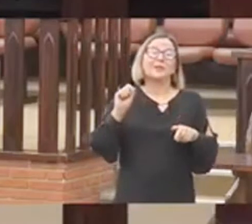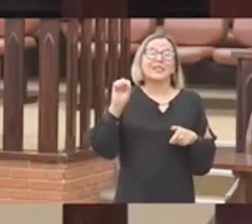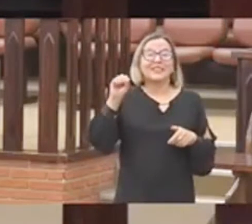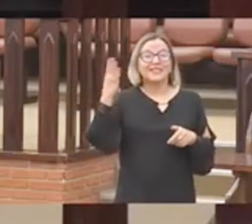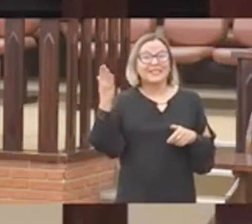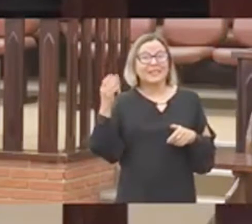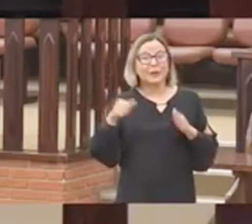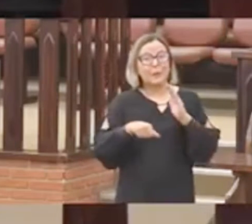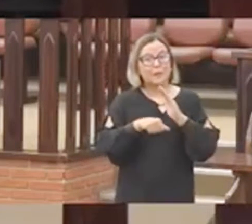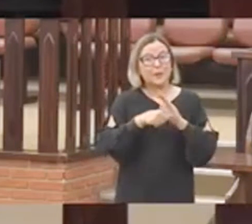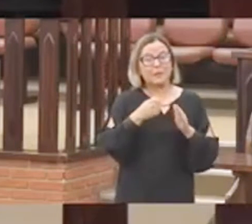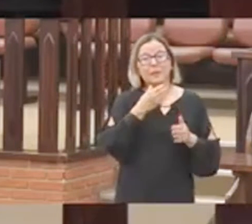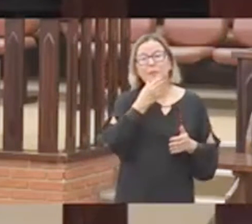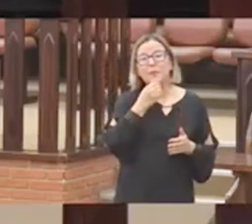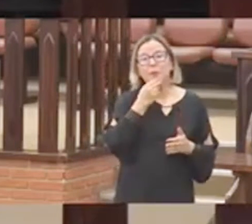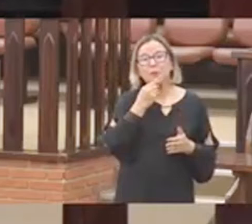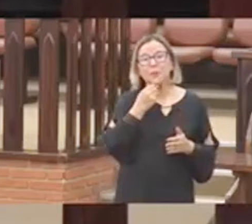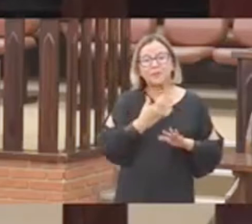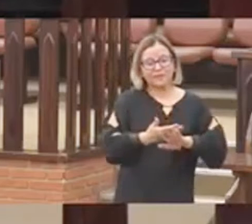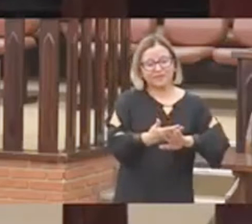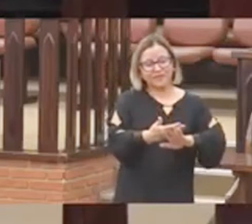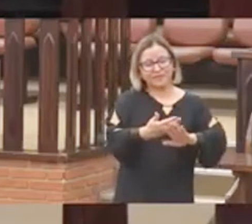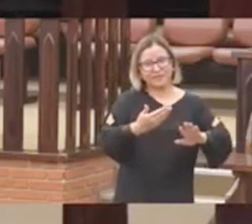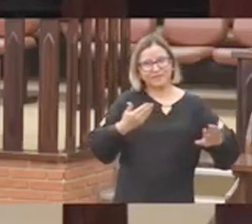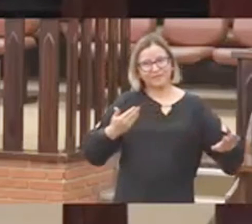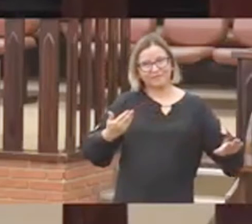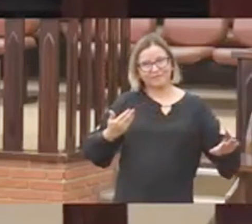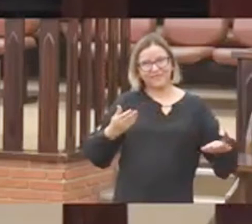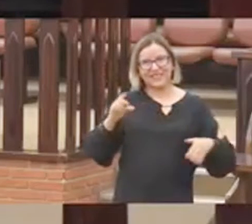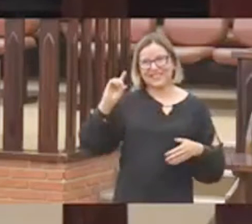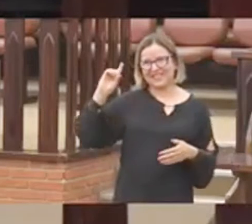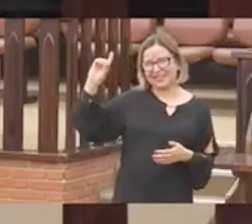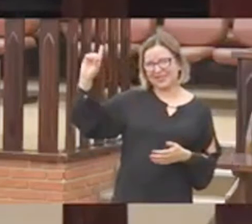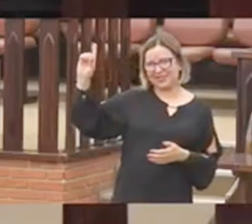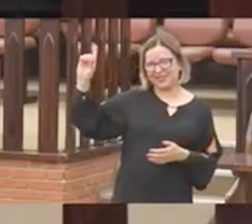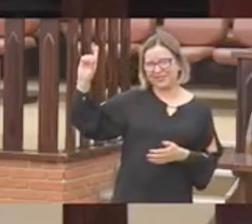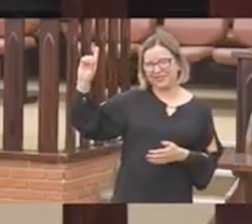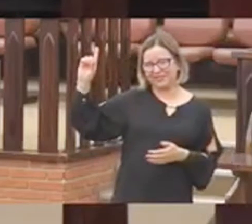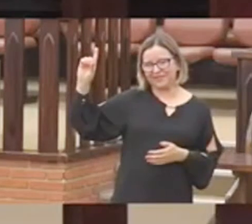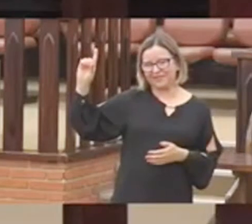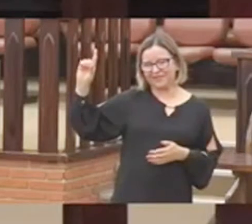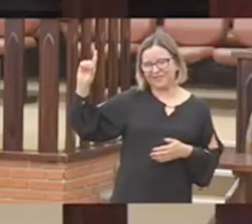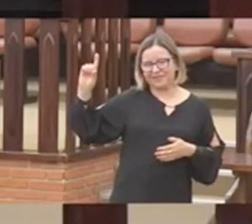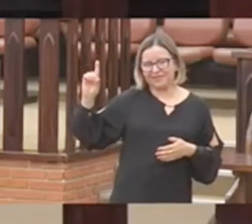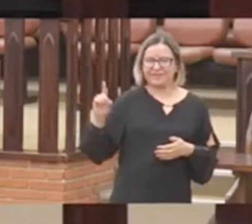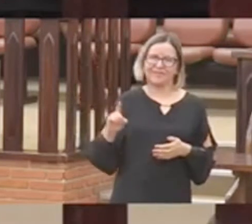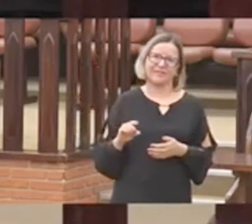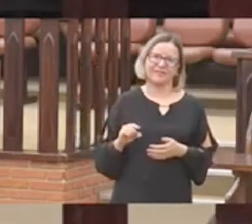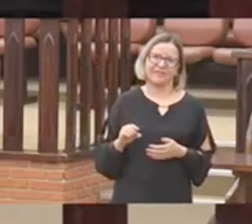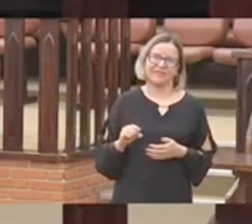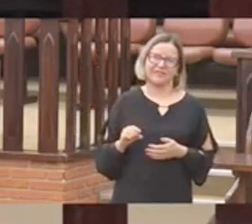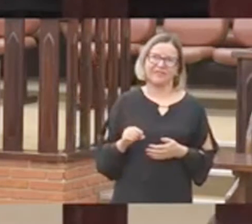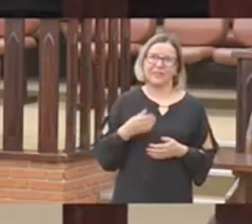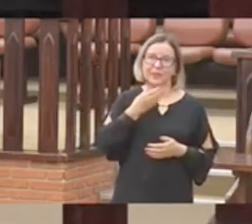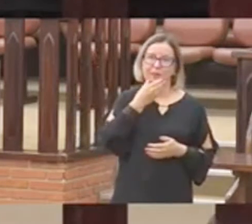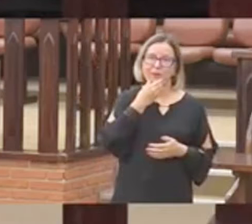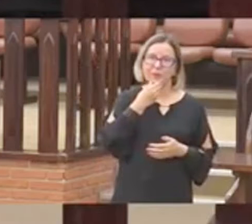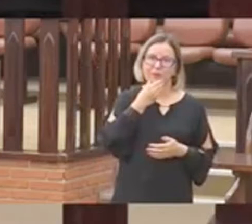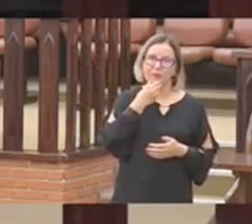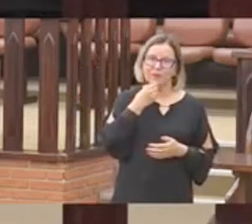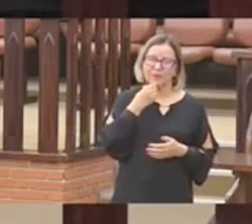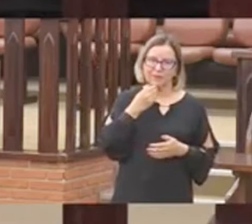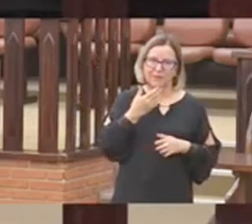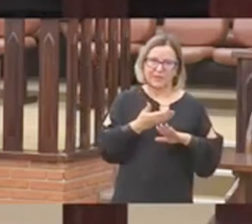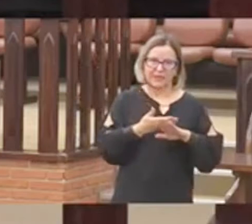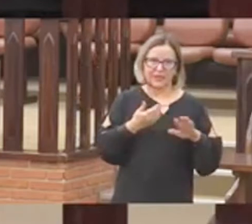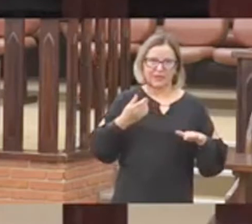o distanciamento e o isolamento de Deus, do homem em relação a Deus. E isso não